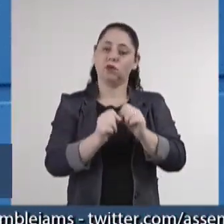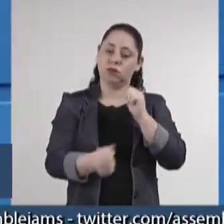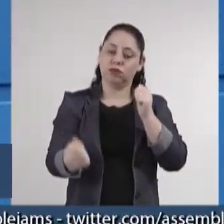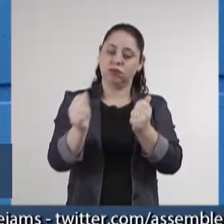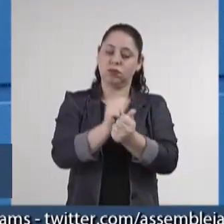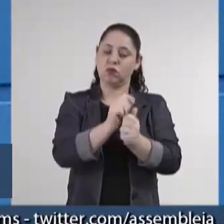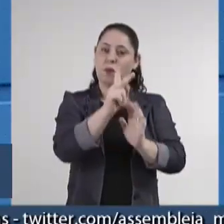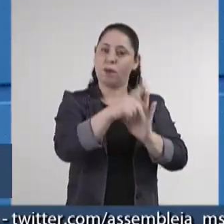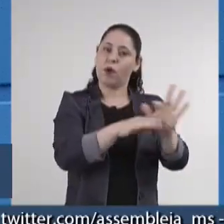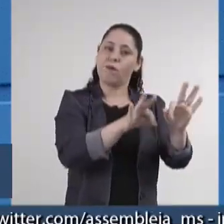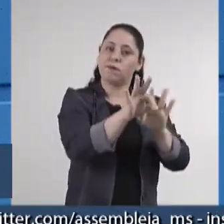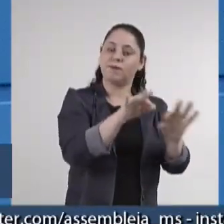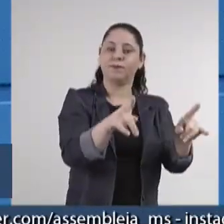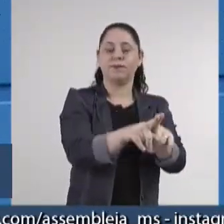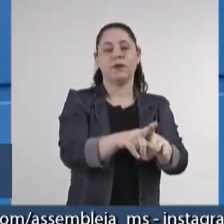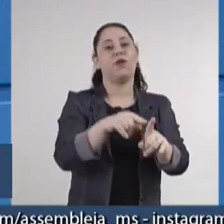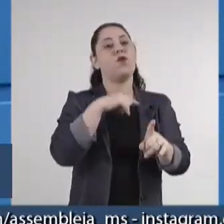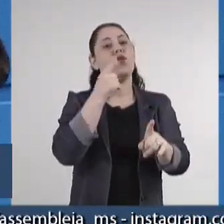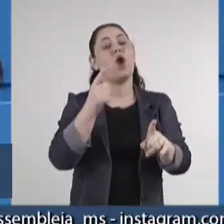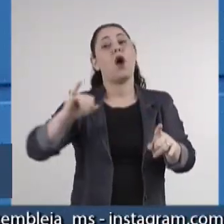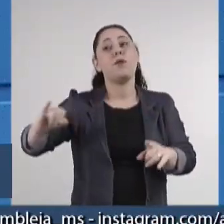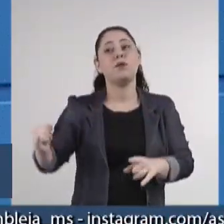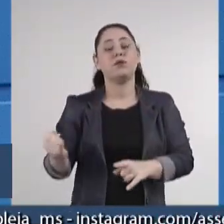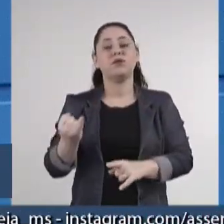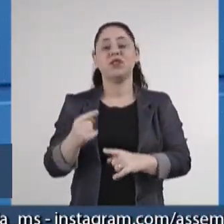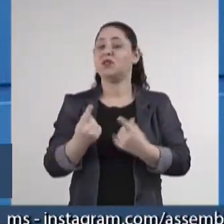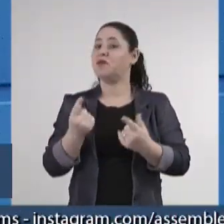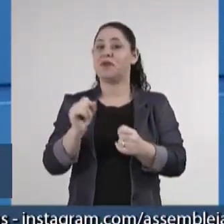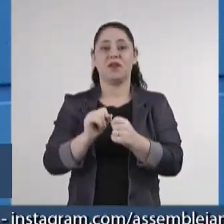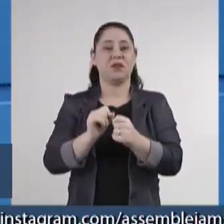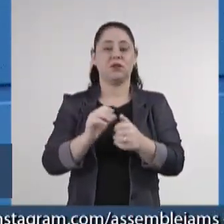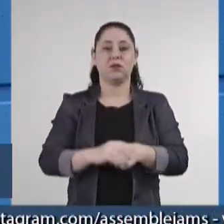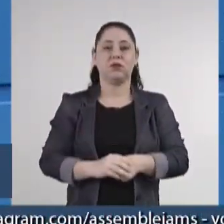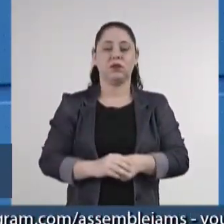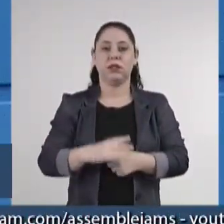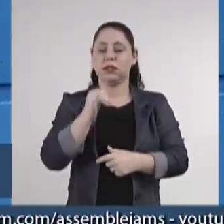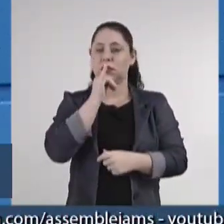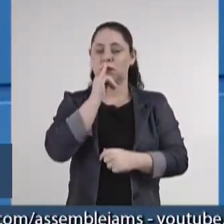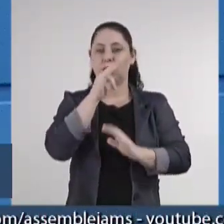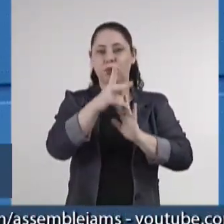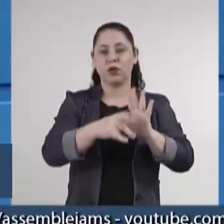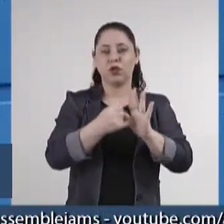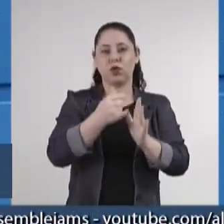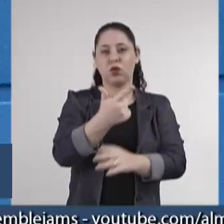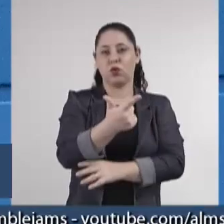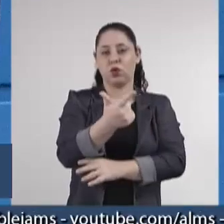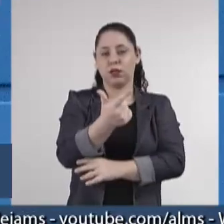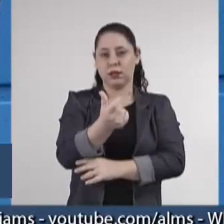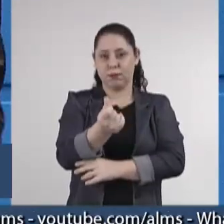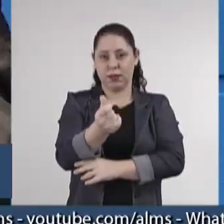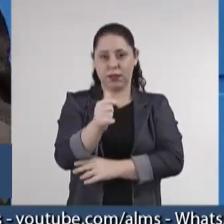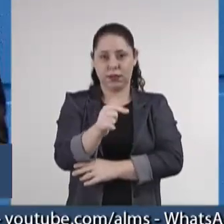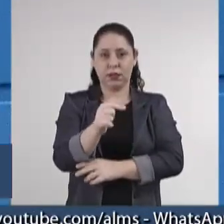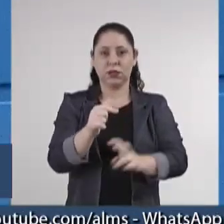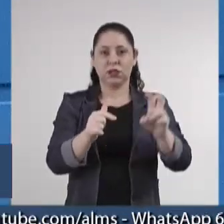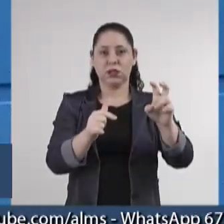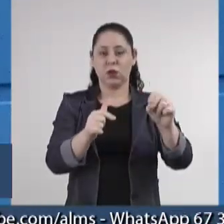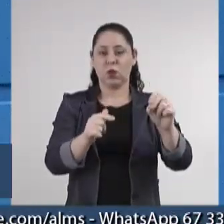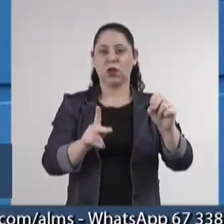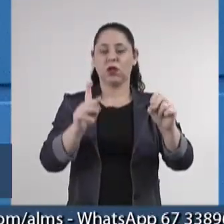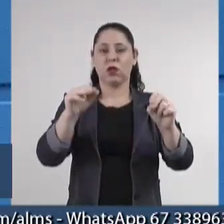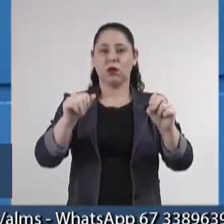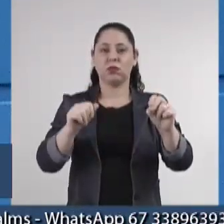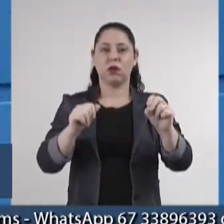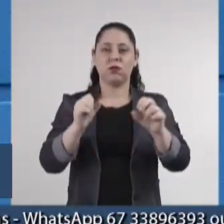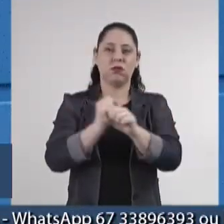ao projeto, e além disso, você vai fazer um projeto, uma rodovia 267, são 250 quilômetros, demora anos. Então,